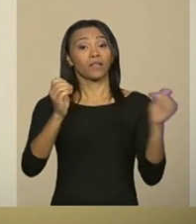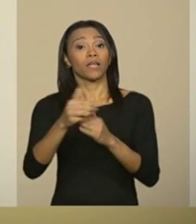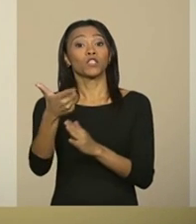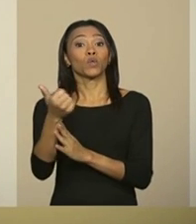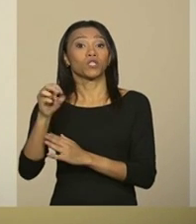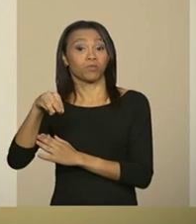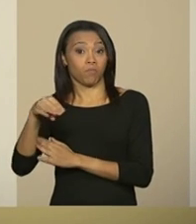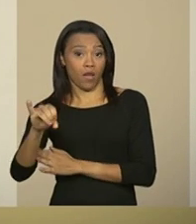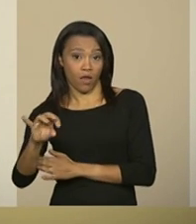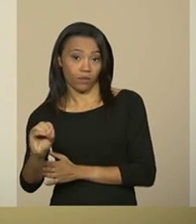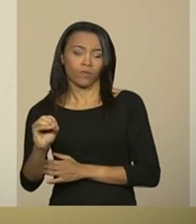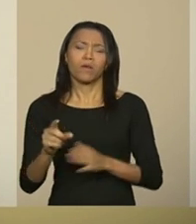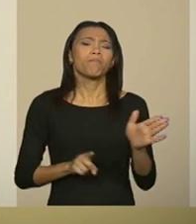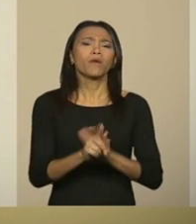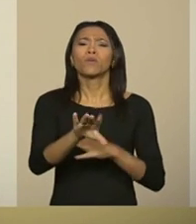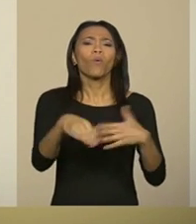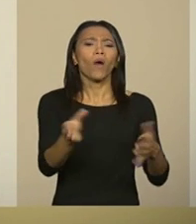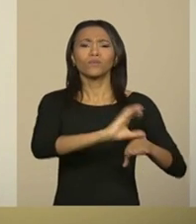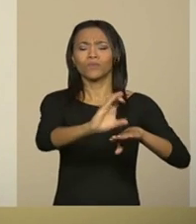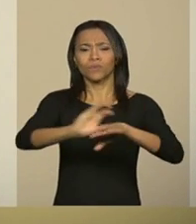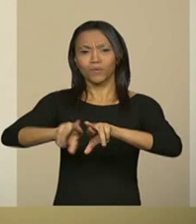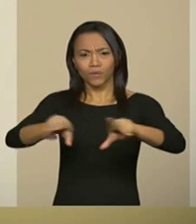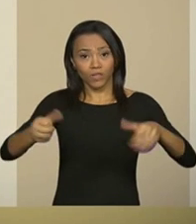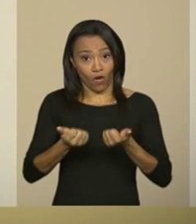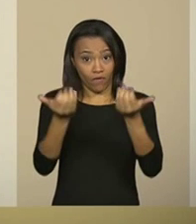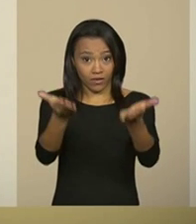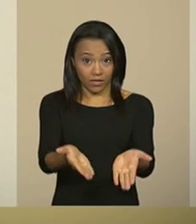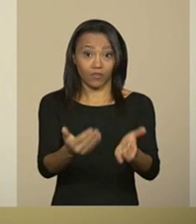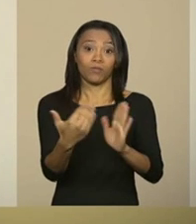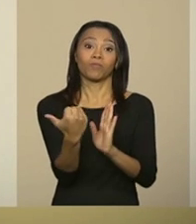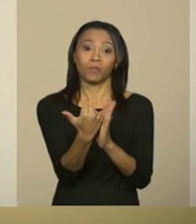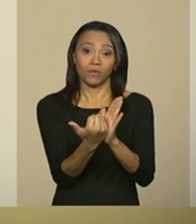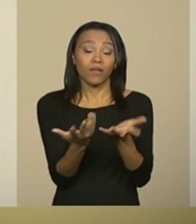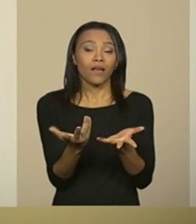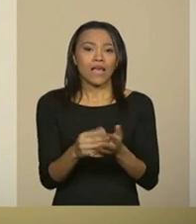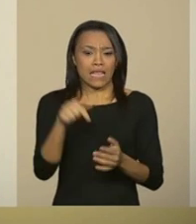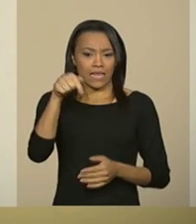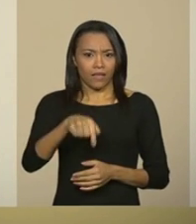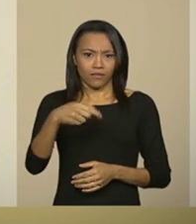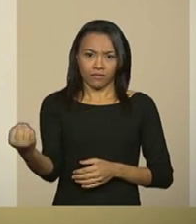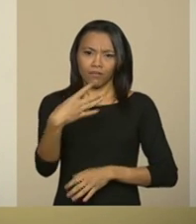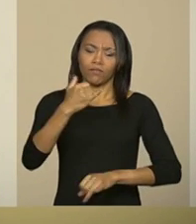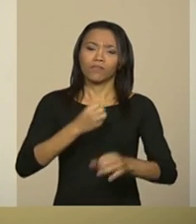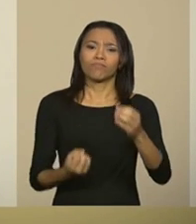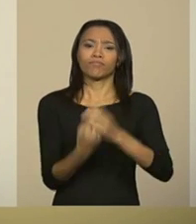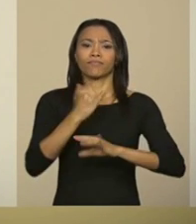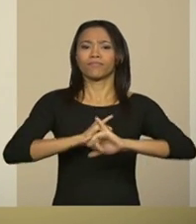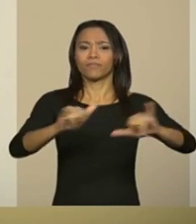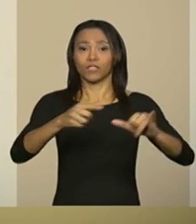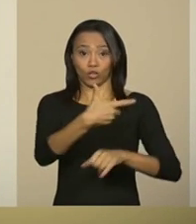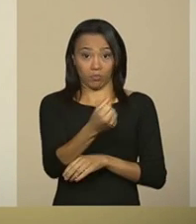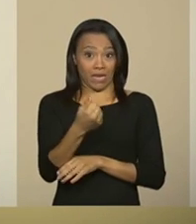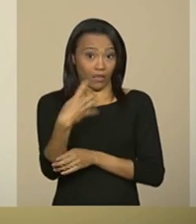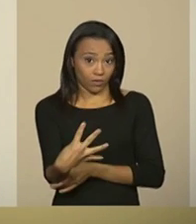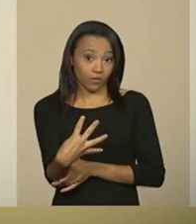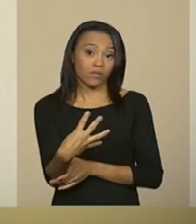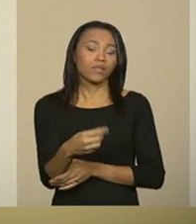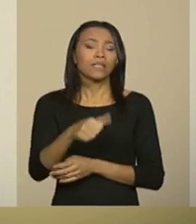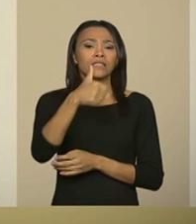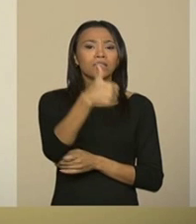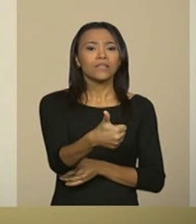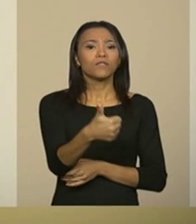de maio que tipo de curso está sendo oferecido pelo sisu tech presidenta nessa primeira edição de 2014 estamos oferecendo